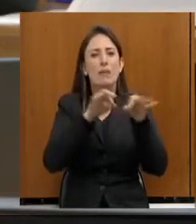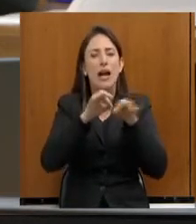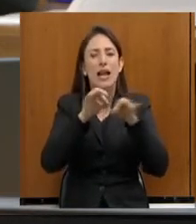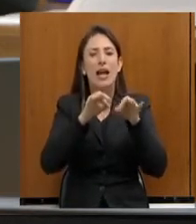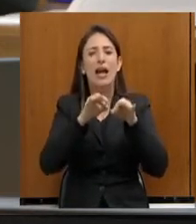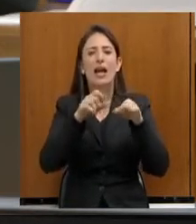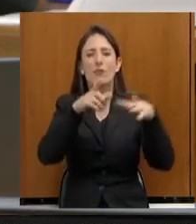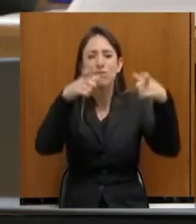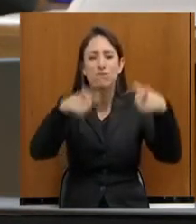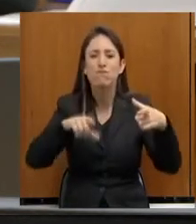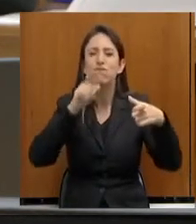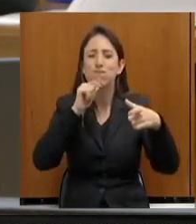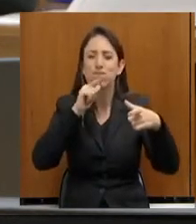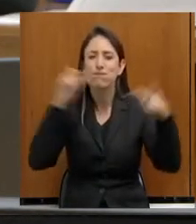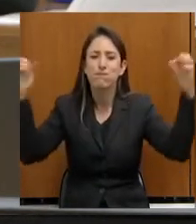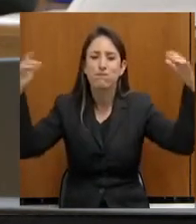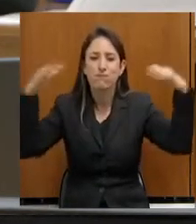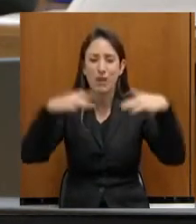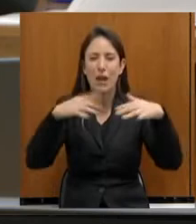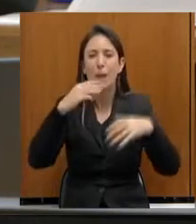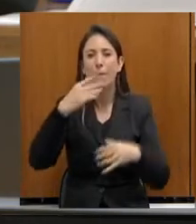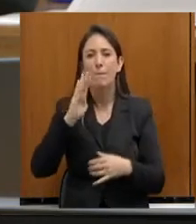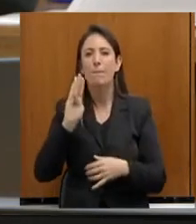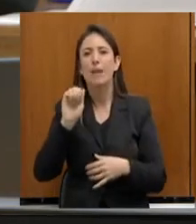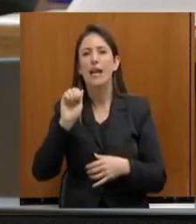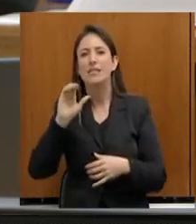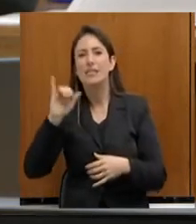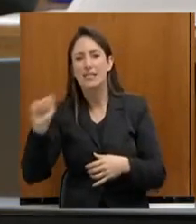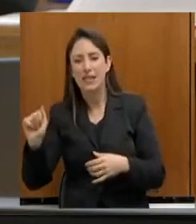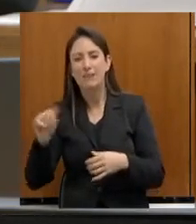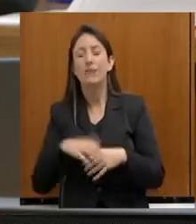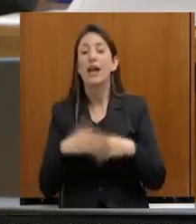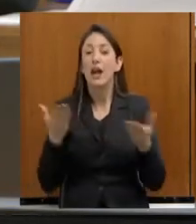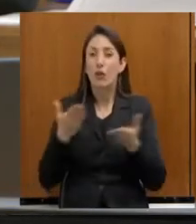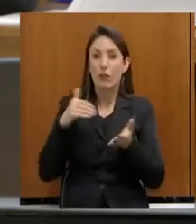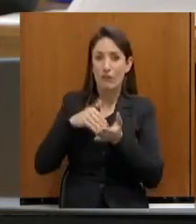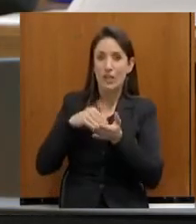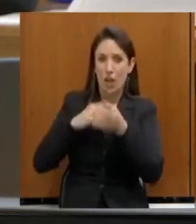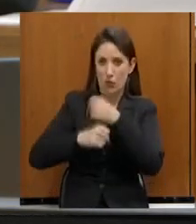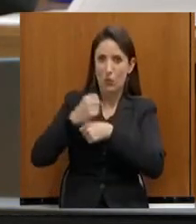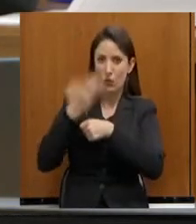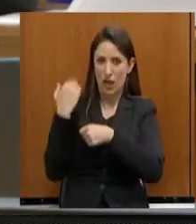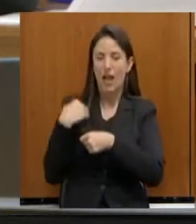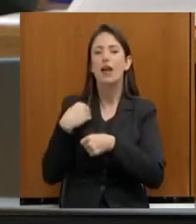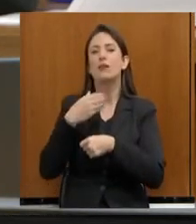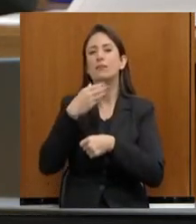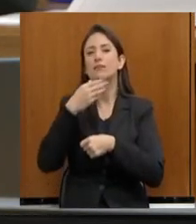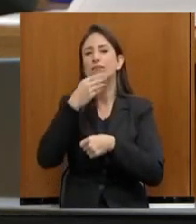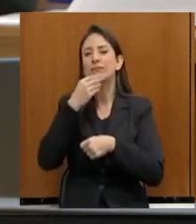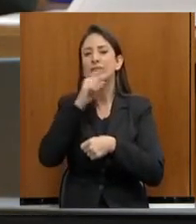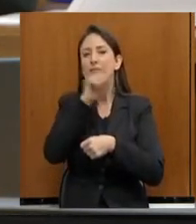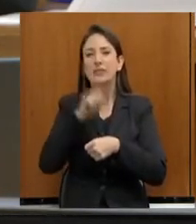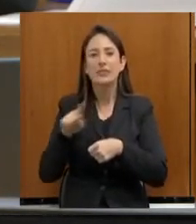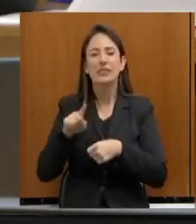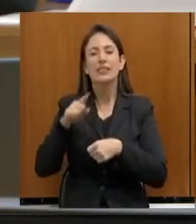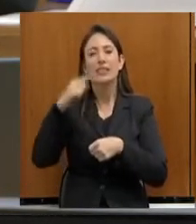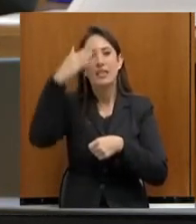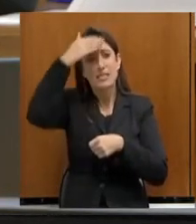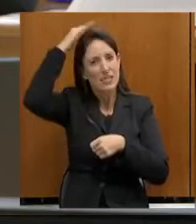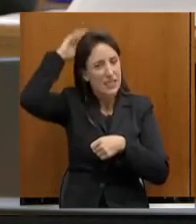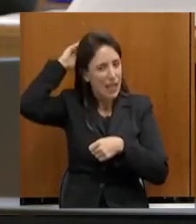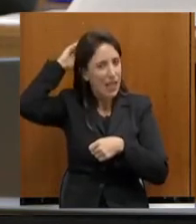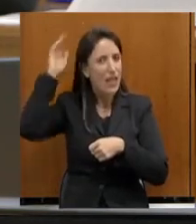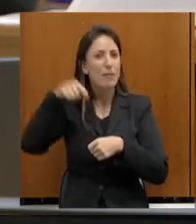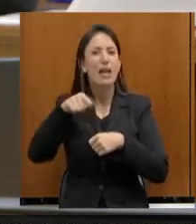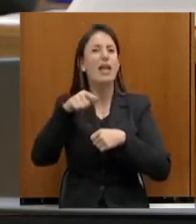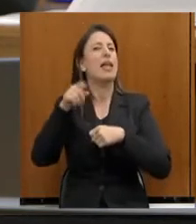final do ano o governador Romeu Zema regulamentou pra no estado de Minas Gerais programa de regularização ambiental que inicia um novo